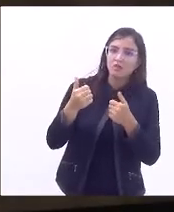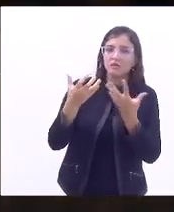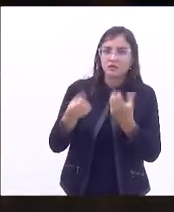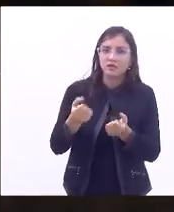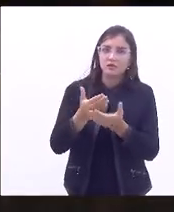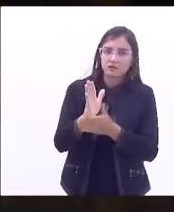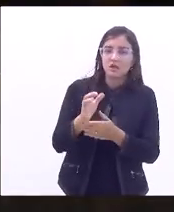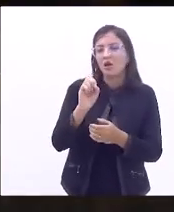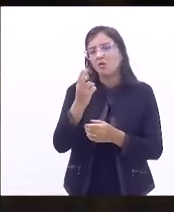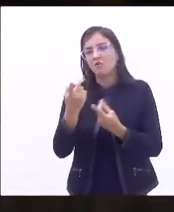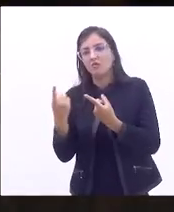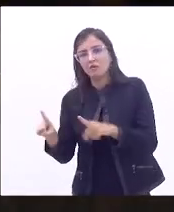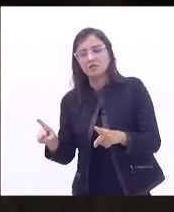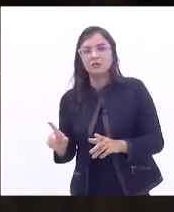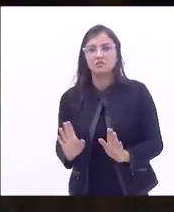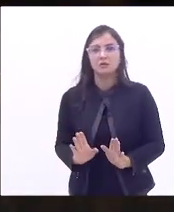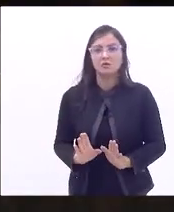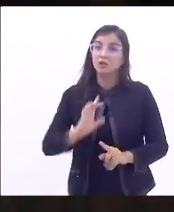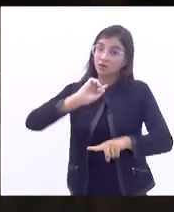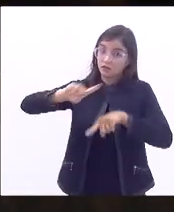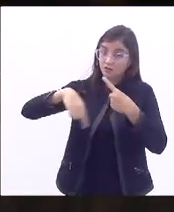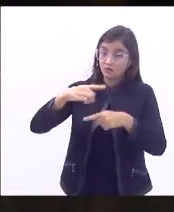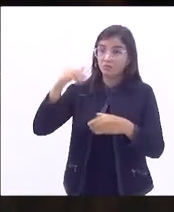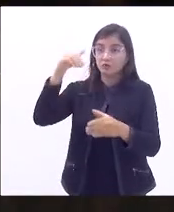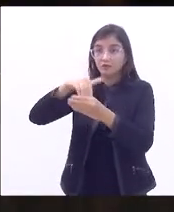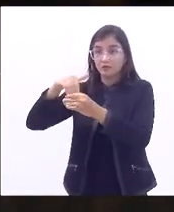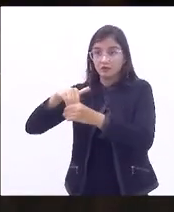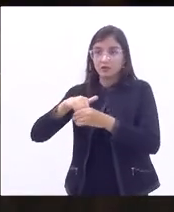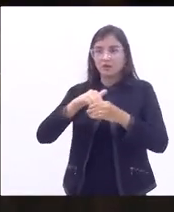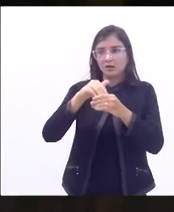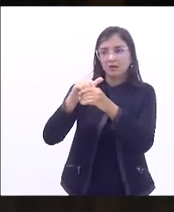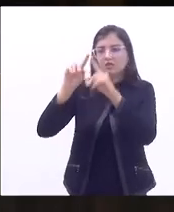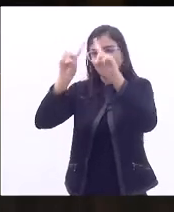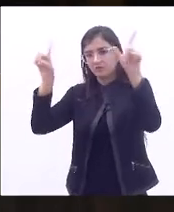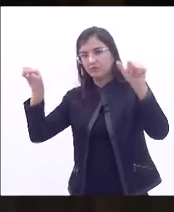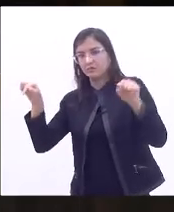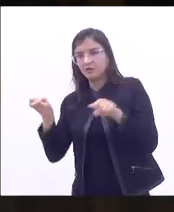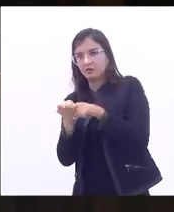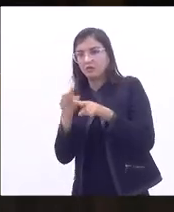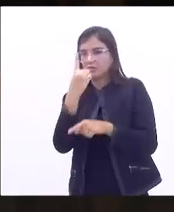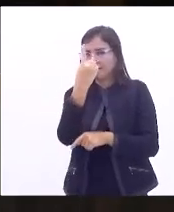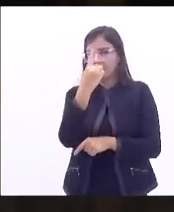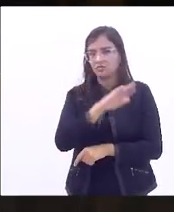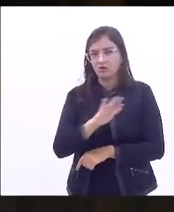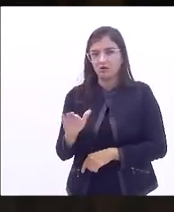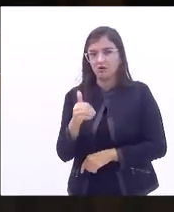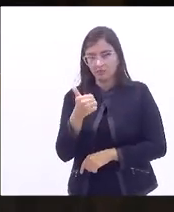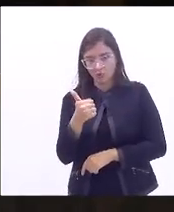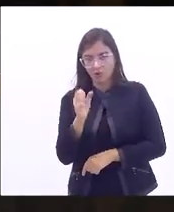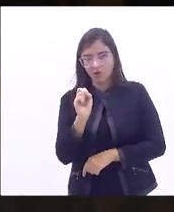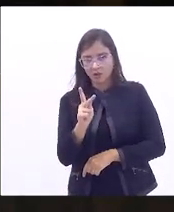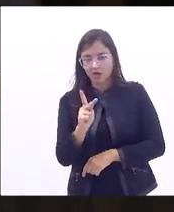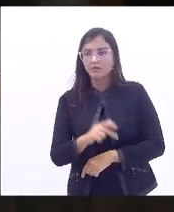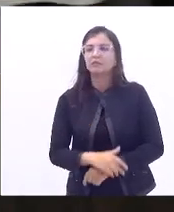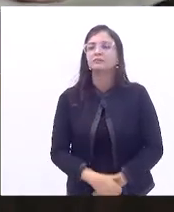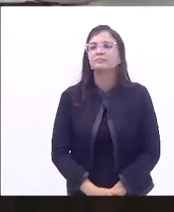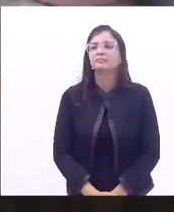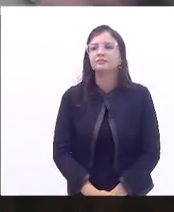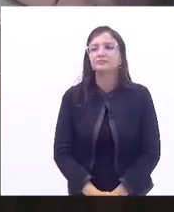E depois vamos votar nominal no painel uma vez só, ok? Então...